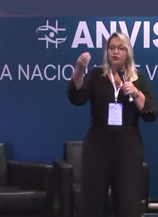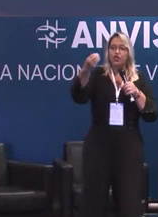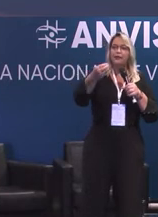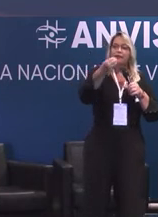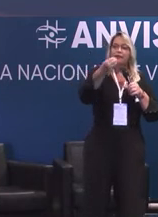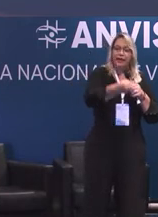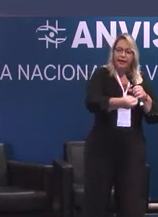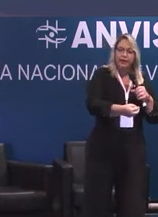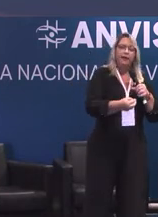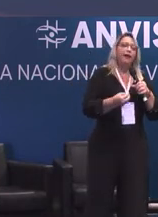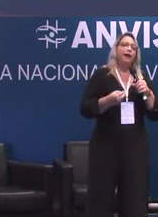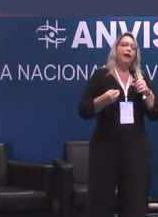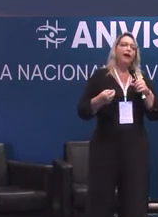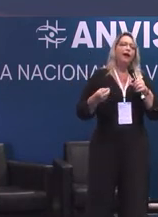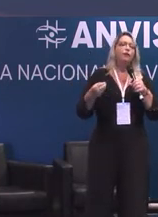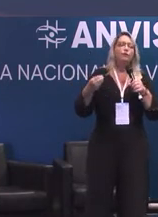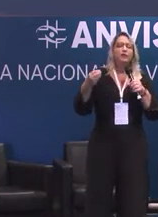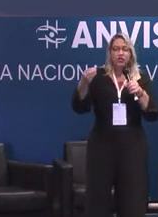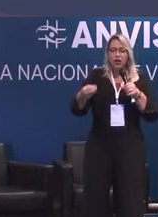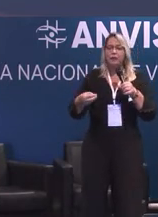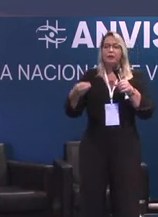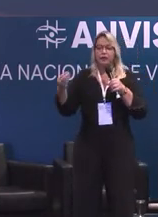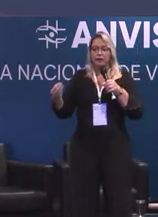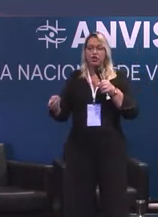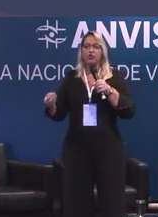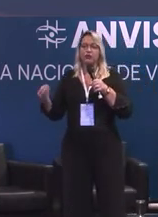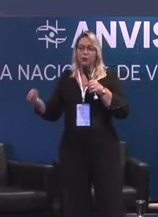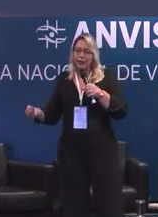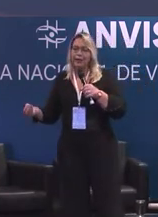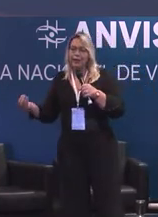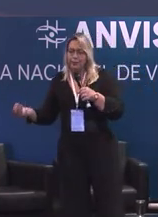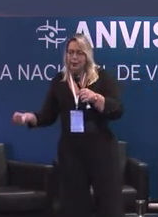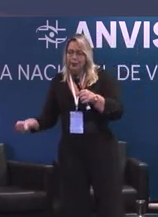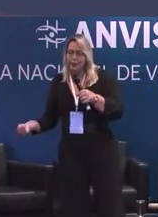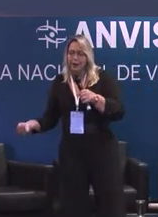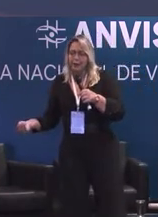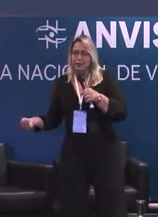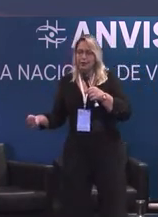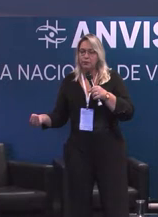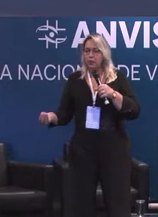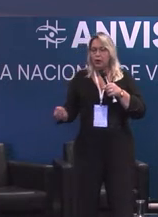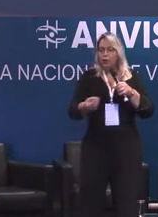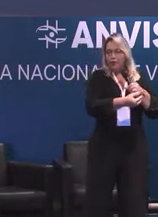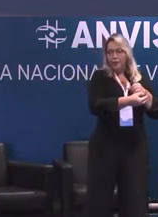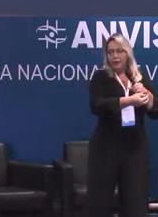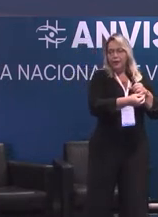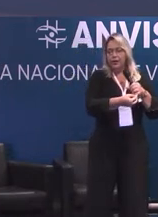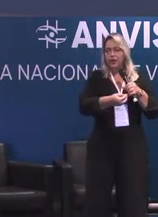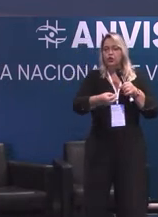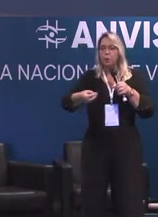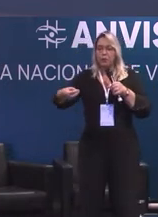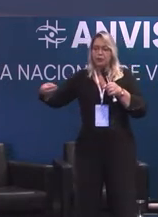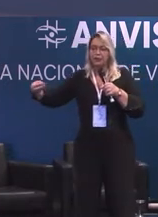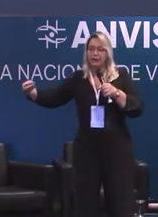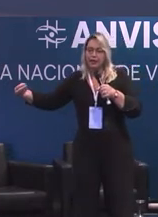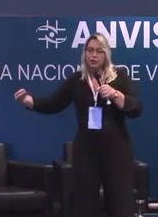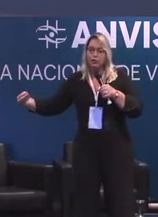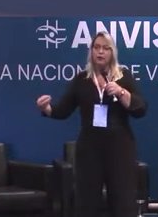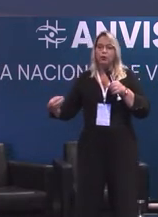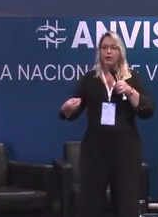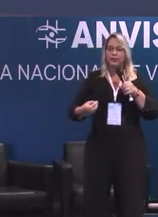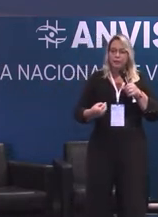já tem o sistema de gestão da qualidade implantado. Então, obviamente que isto é um processo